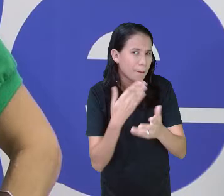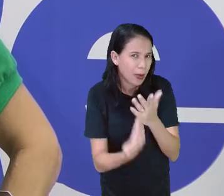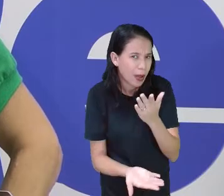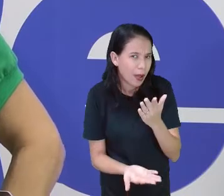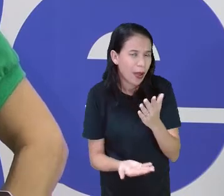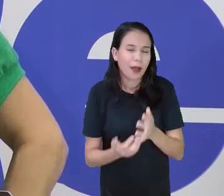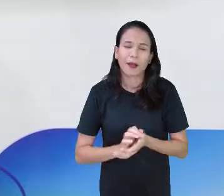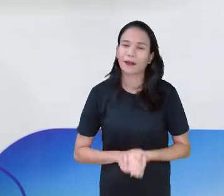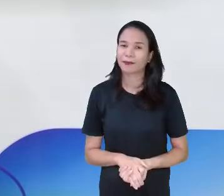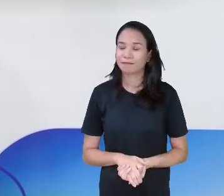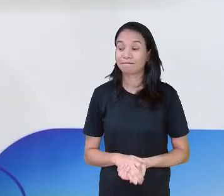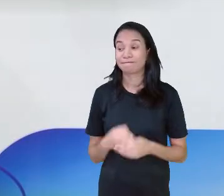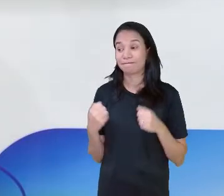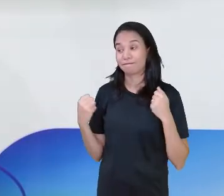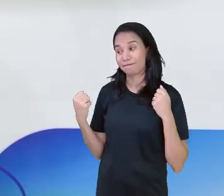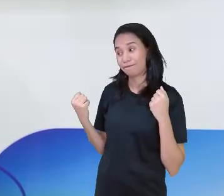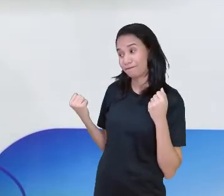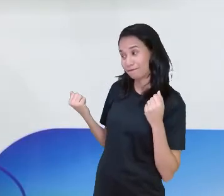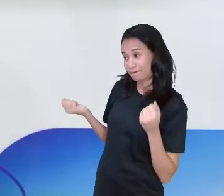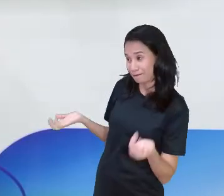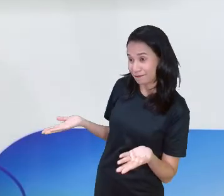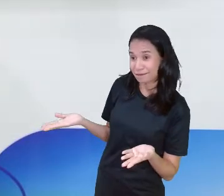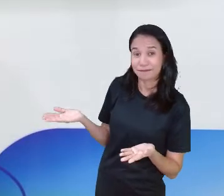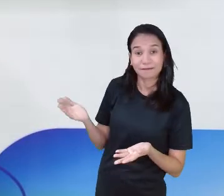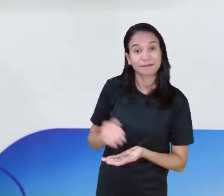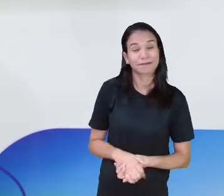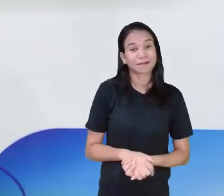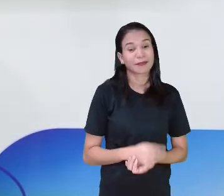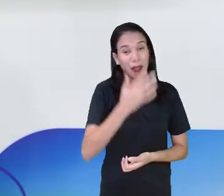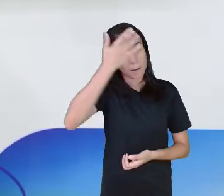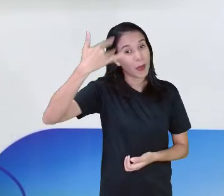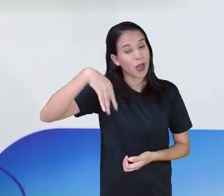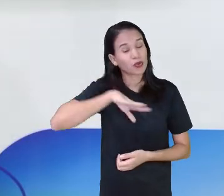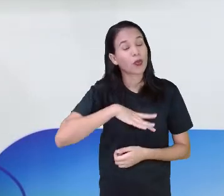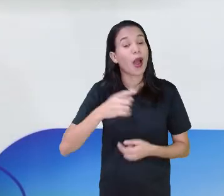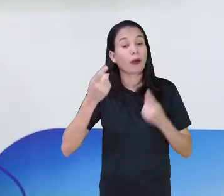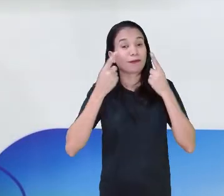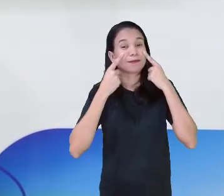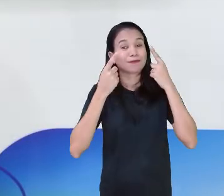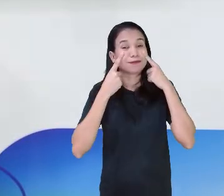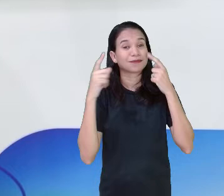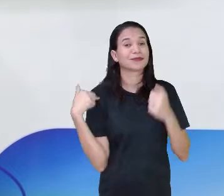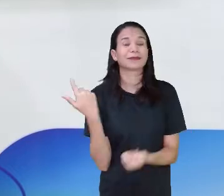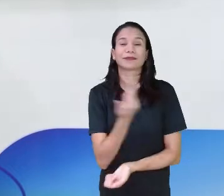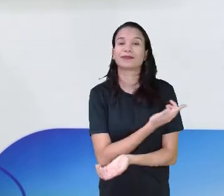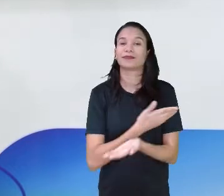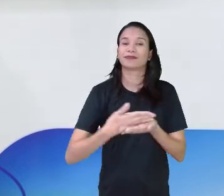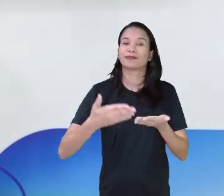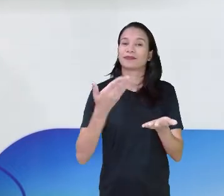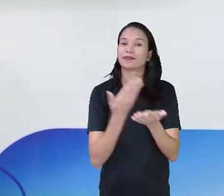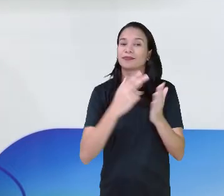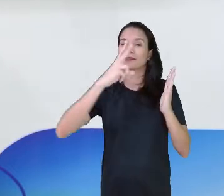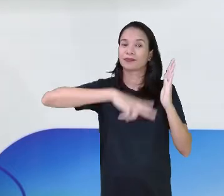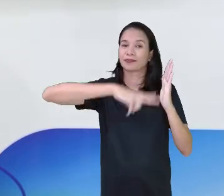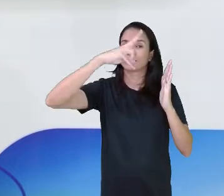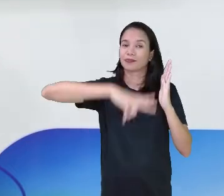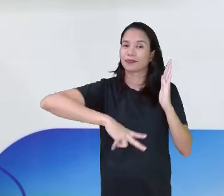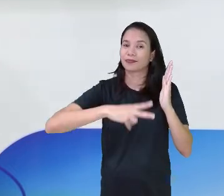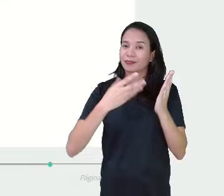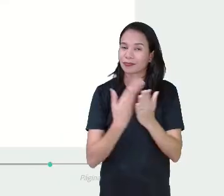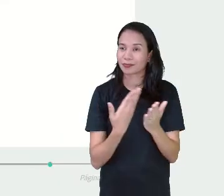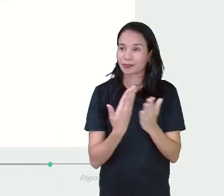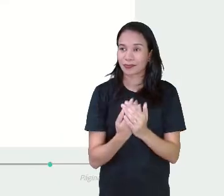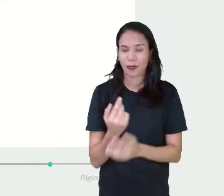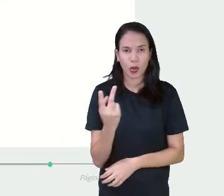Mauricéia? Será, professora? Gente, cadê vocês? Nós iremos começar a nossa leitura. Olha aí,